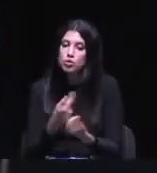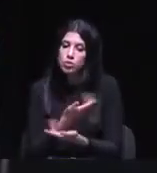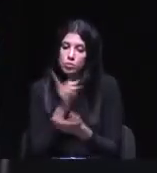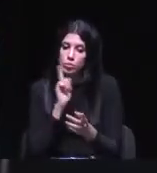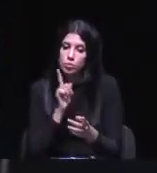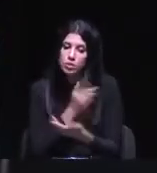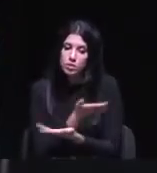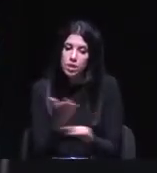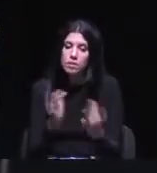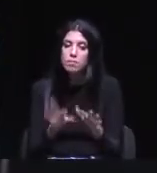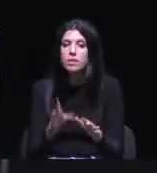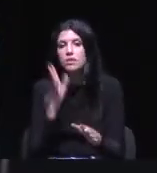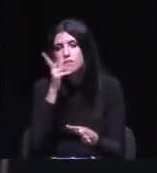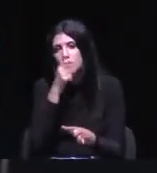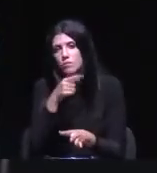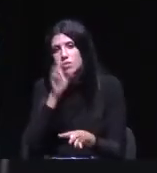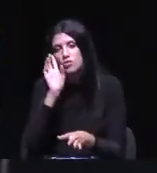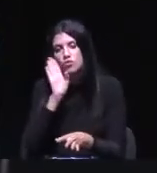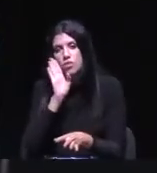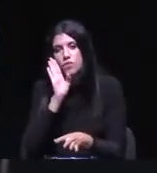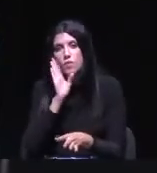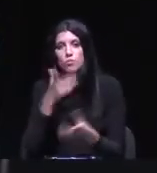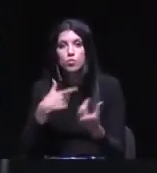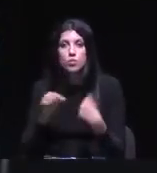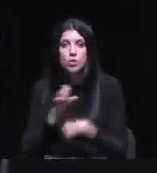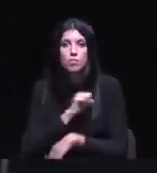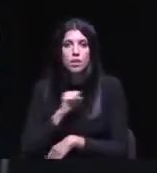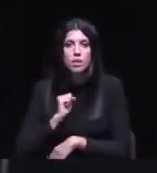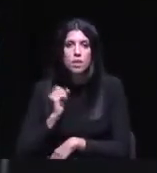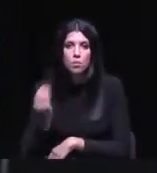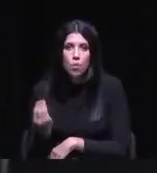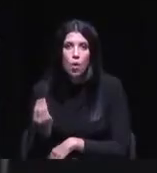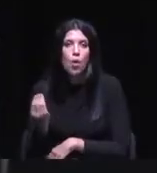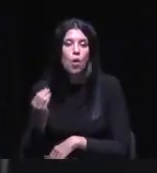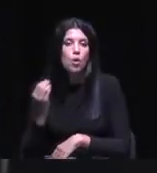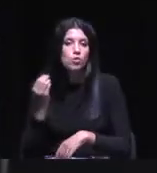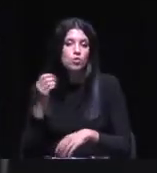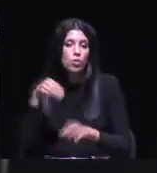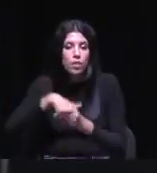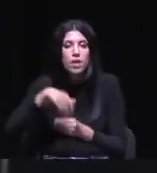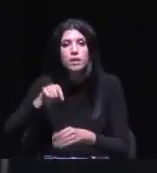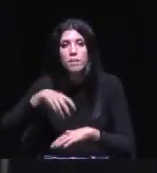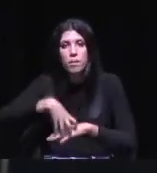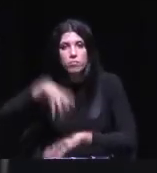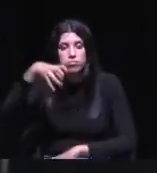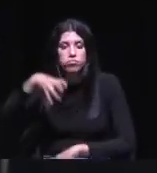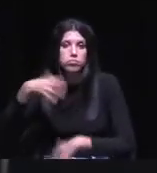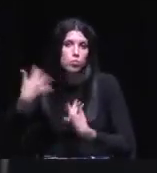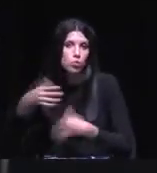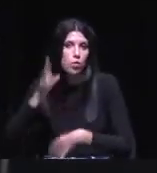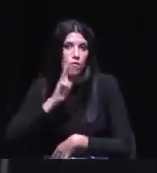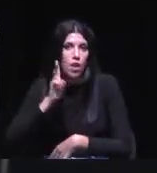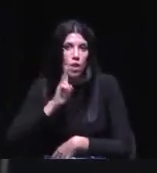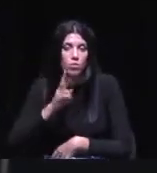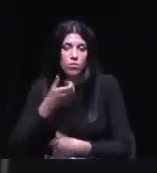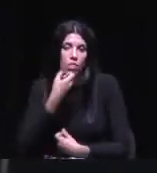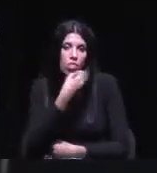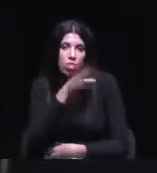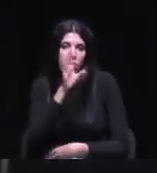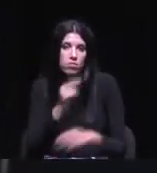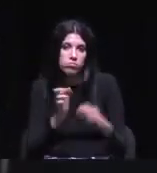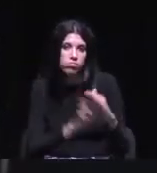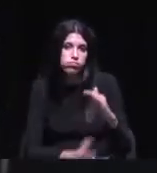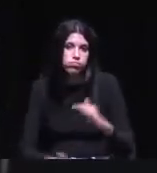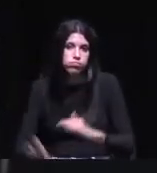infelizmente verificamos que muitos estabelecimentos cujo património edificado e imaterial é incalculável continuam à mercê da